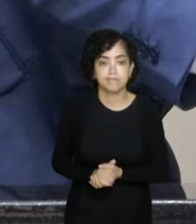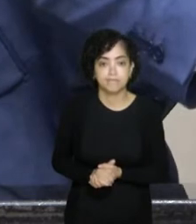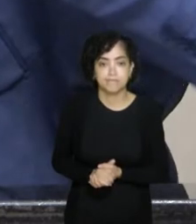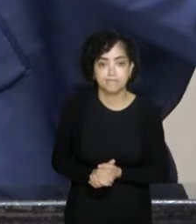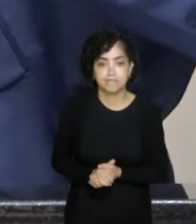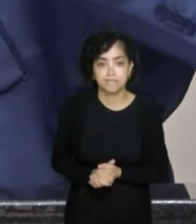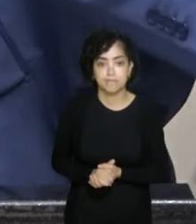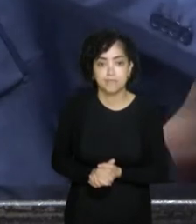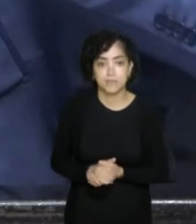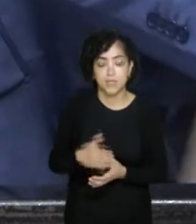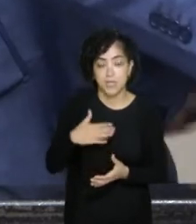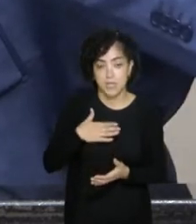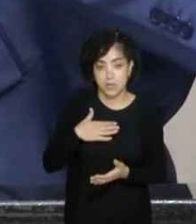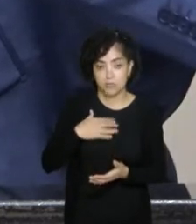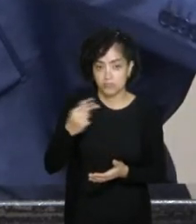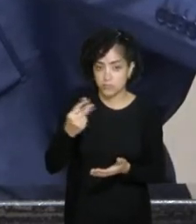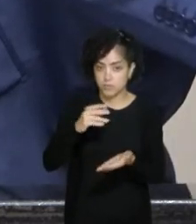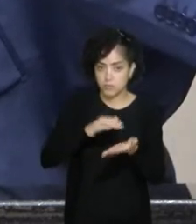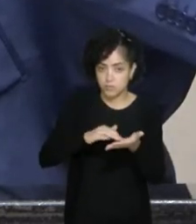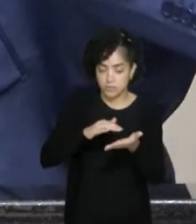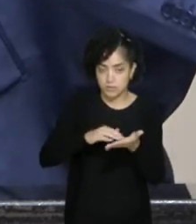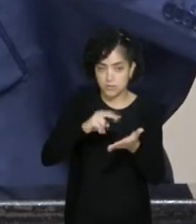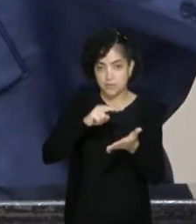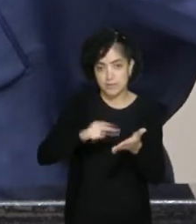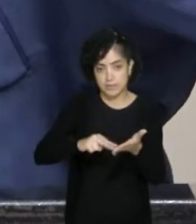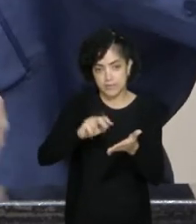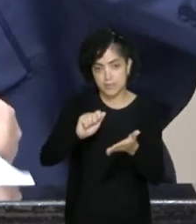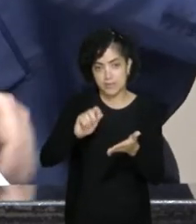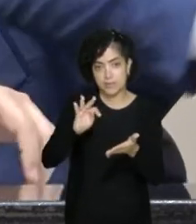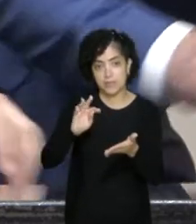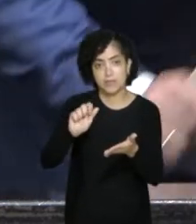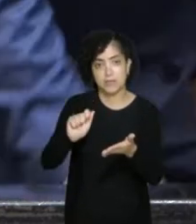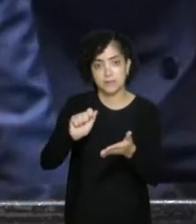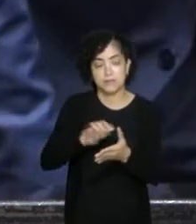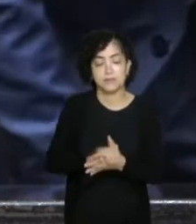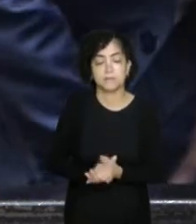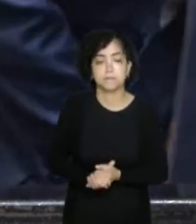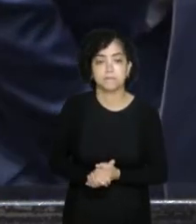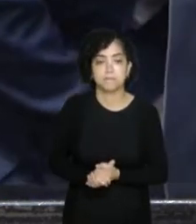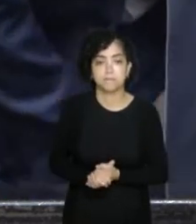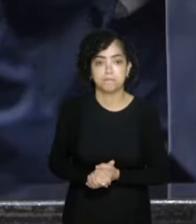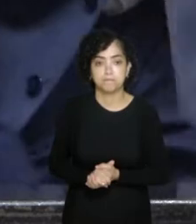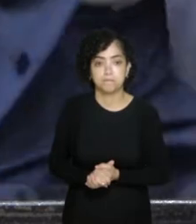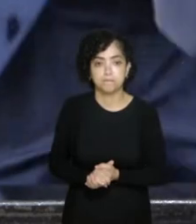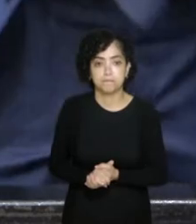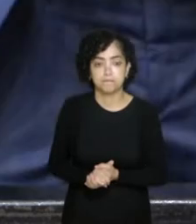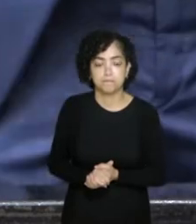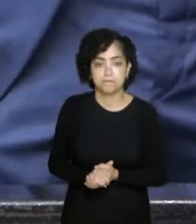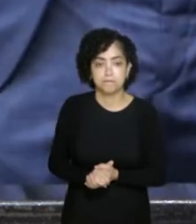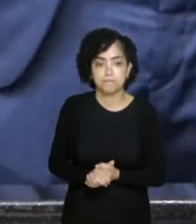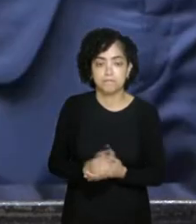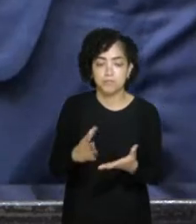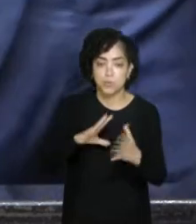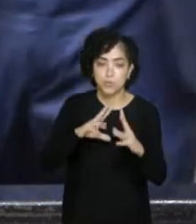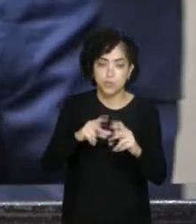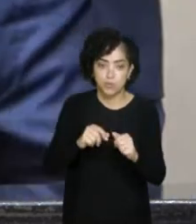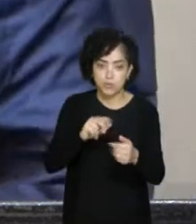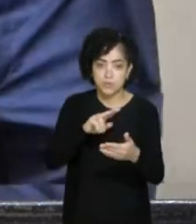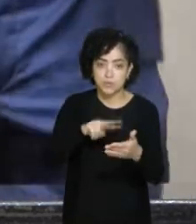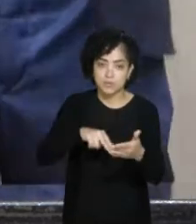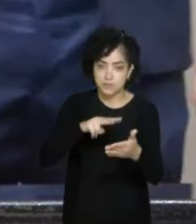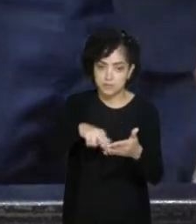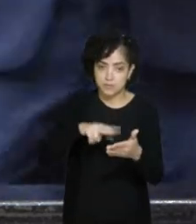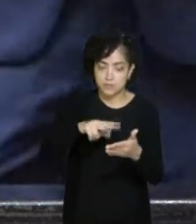para constar, eu, segundo secretário, lavrei a presente ata. Eram as atas que tínhamos,